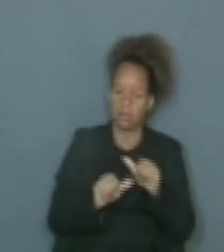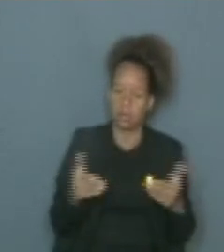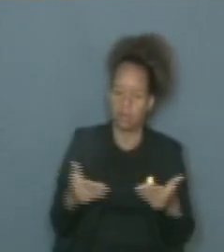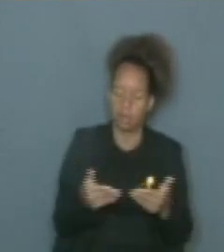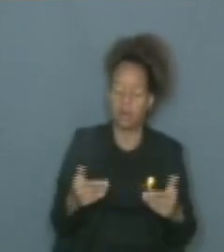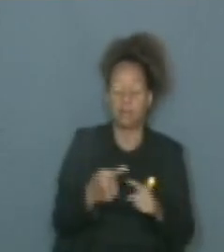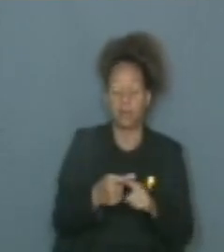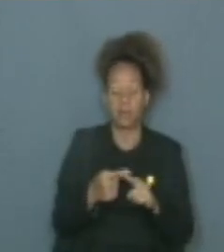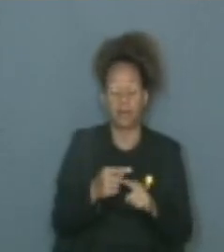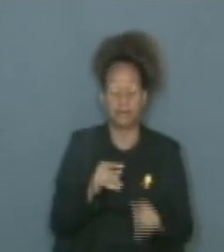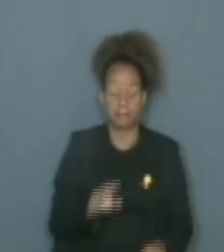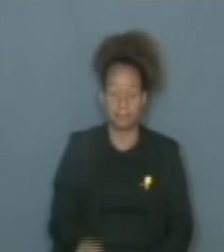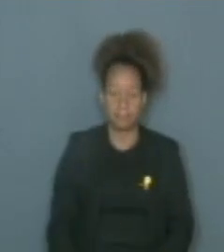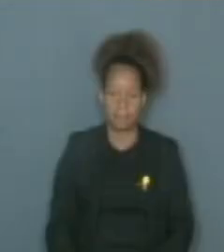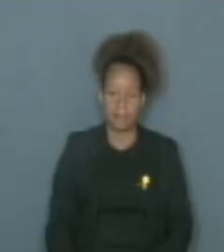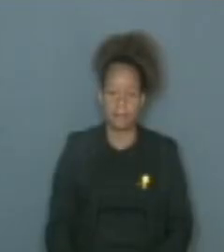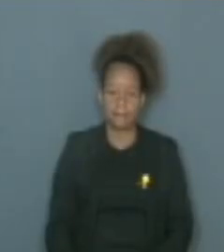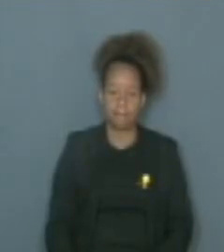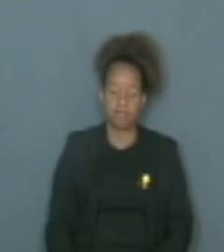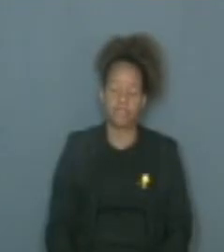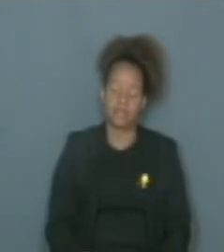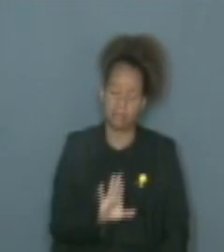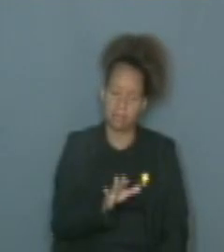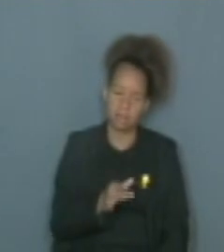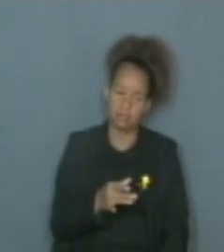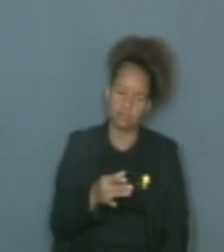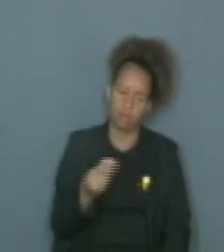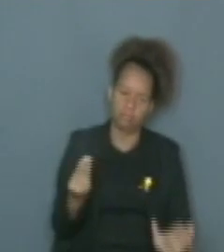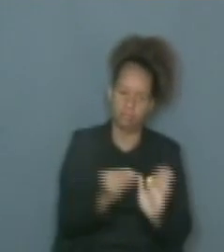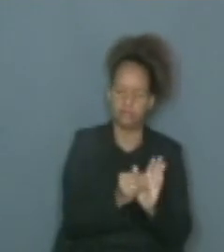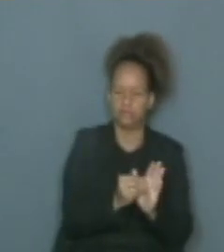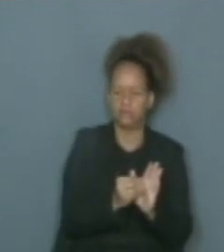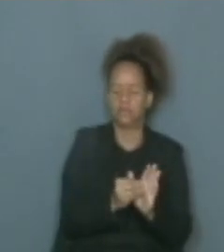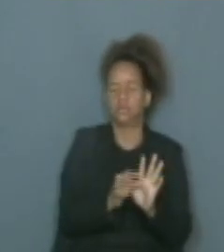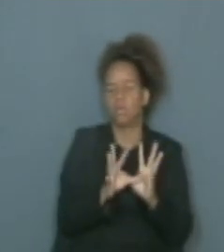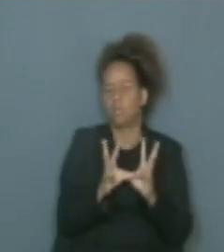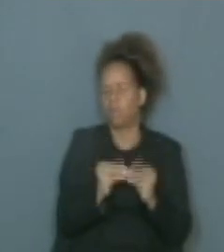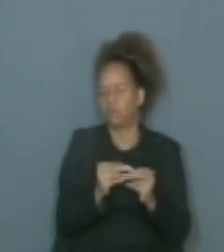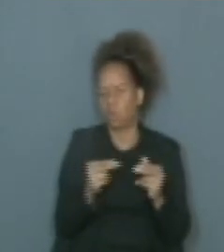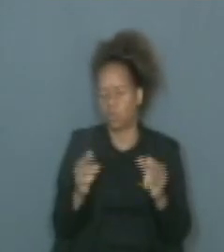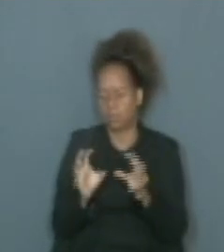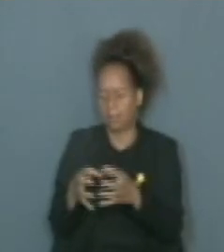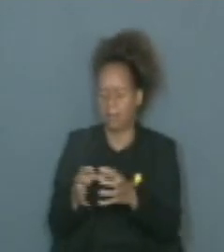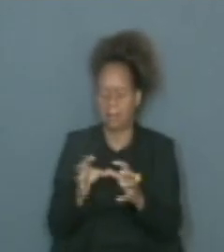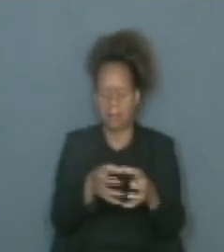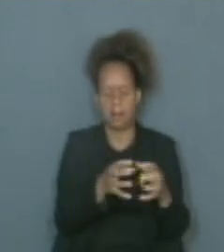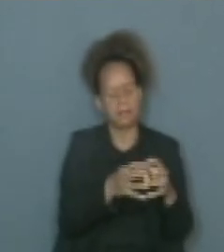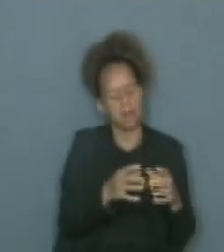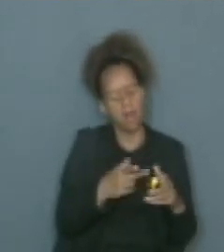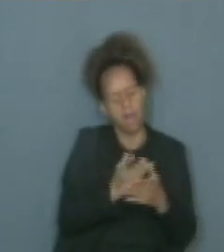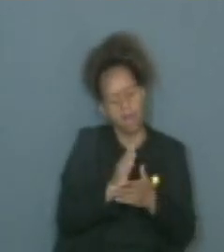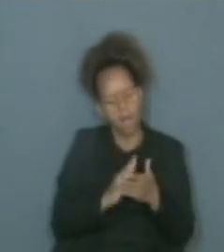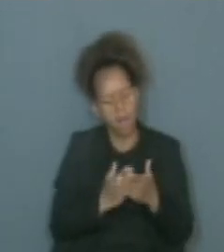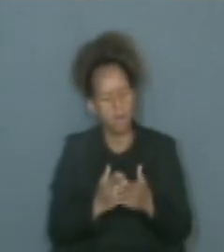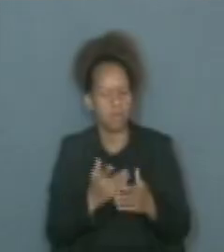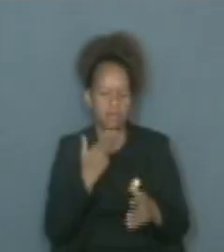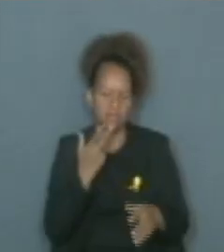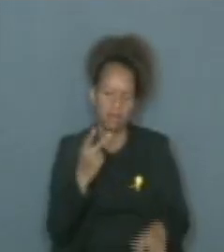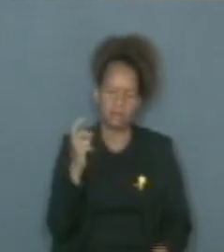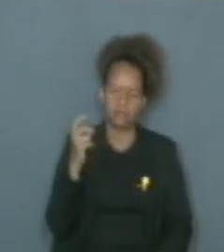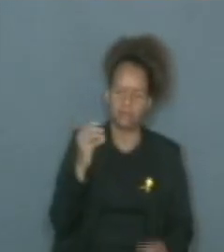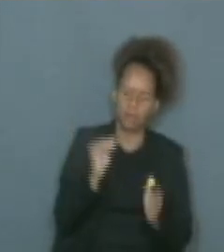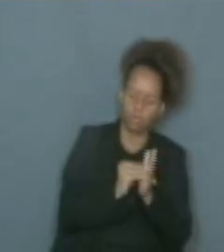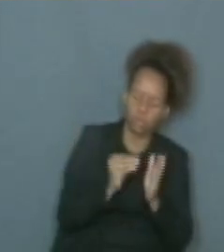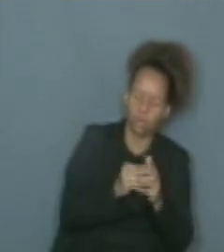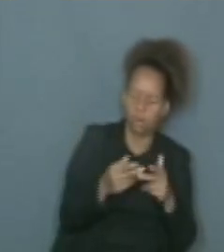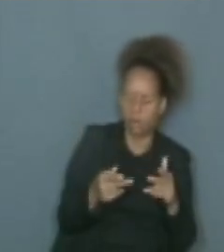na verdade, e aí preciso fazer esse registro de que, como são muitas categorias, houve alguns equívocos, houve falhas